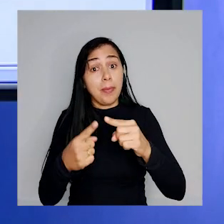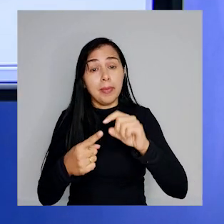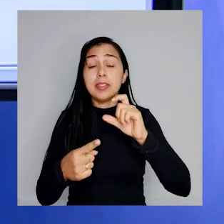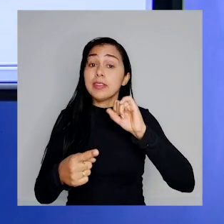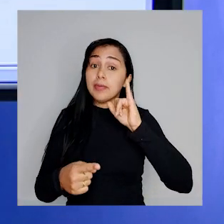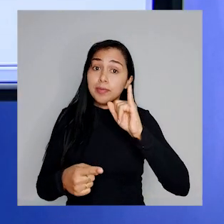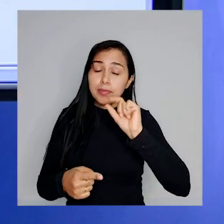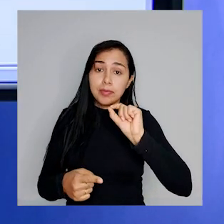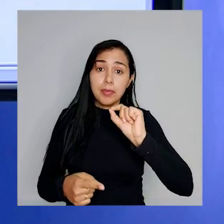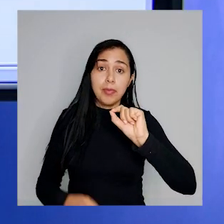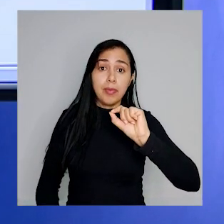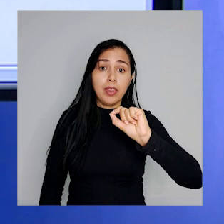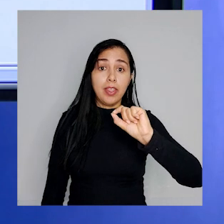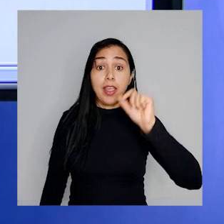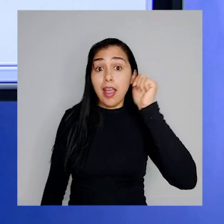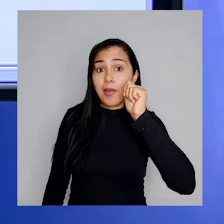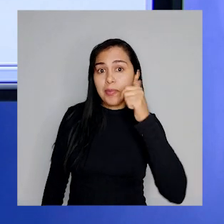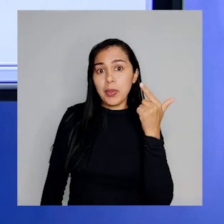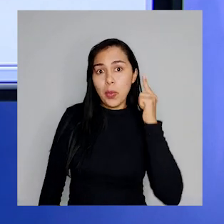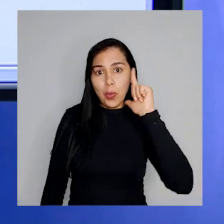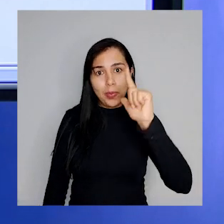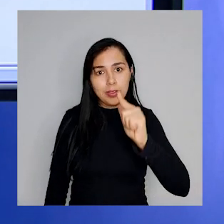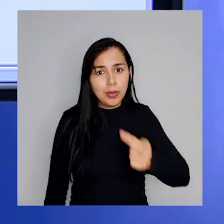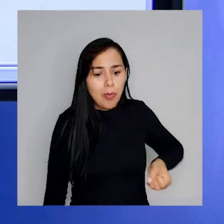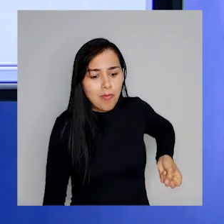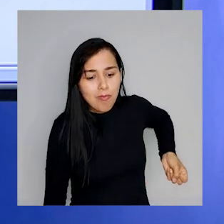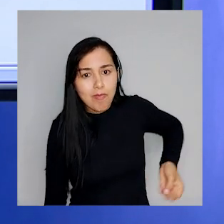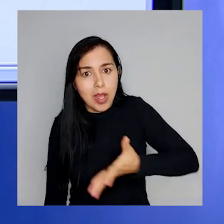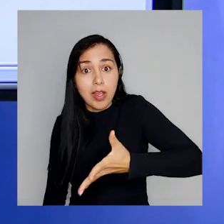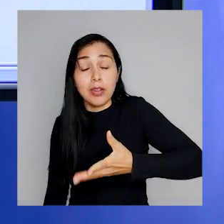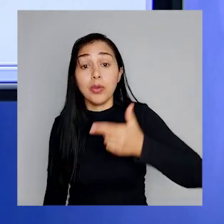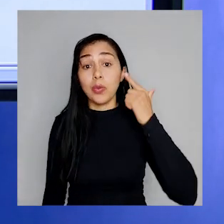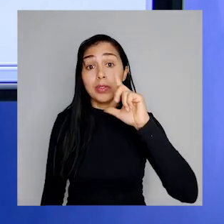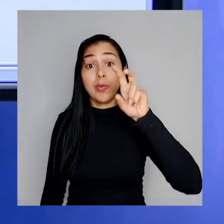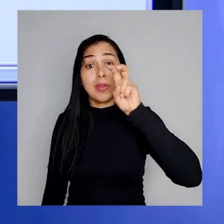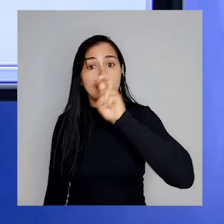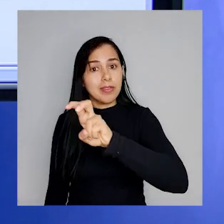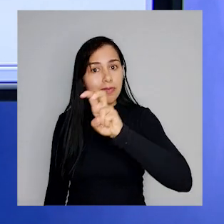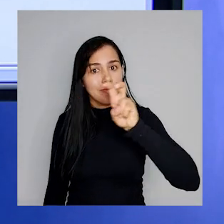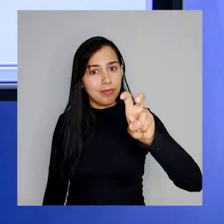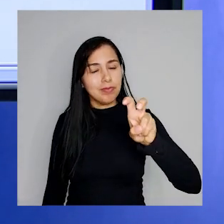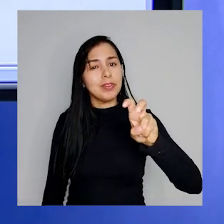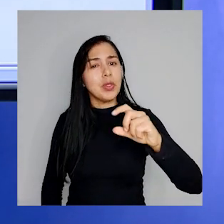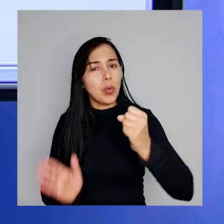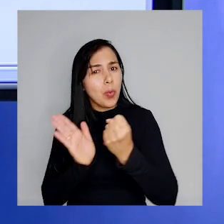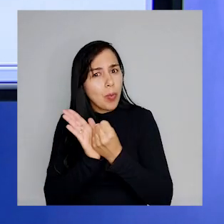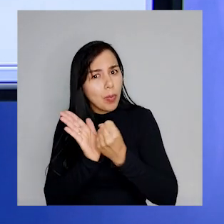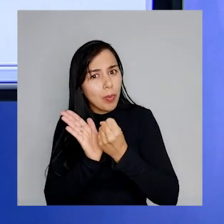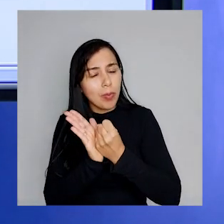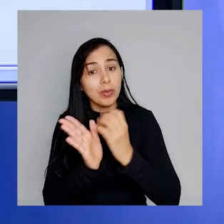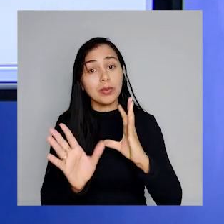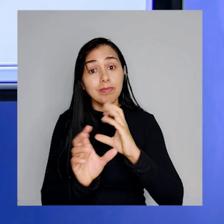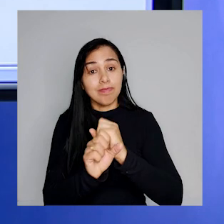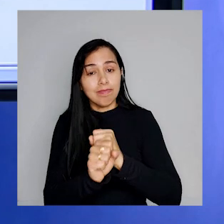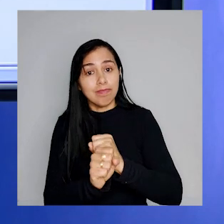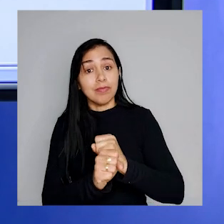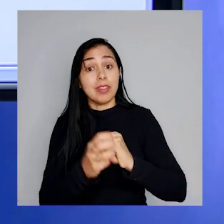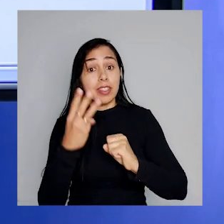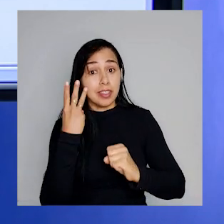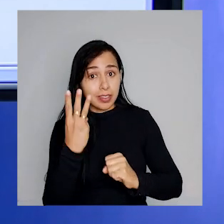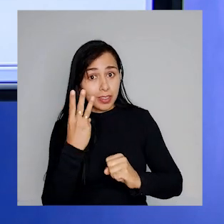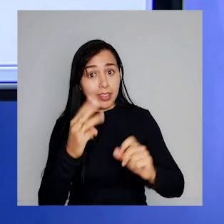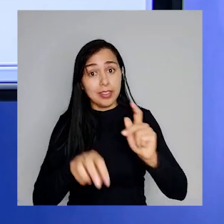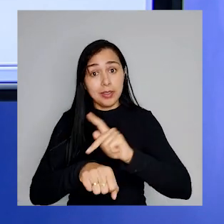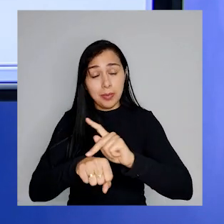ao derrubar 3 pinos pretos, um branco e 3 cinzas. Ou seja, aqui eu já tenho